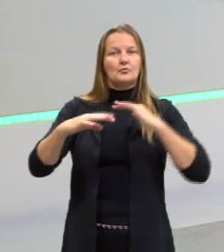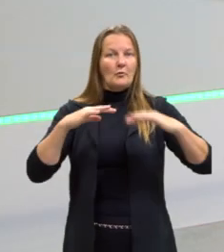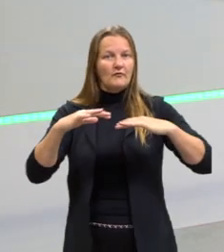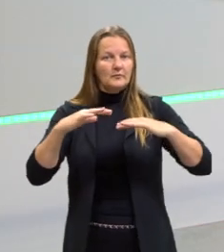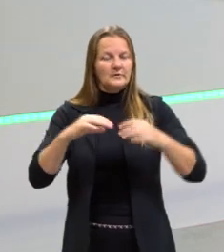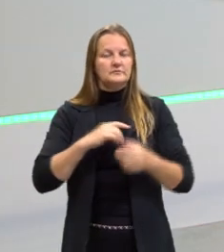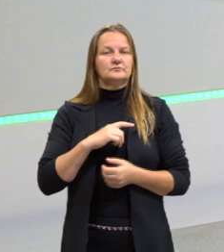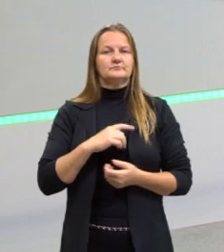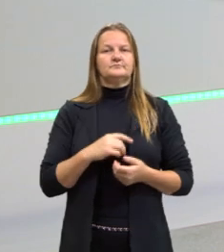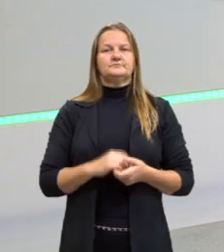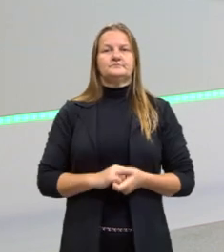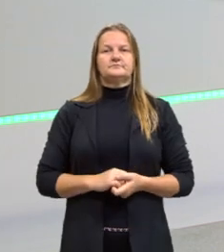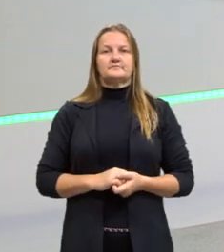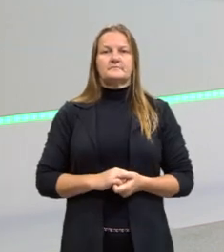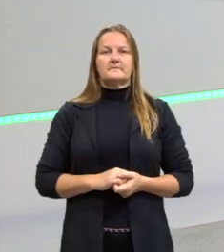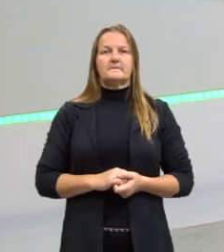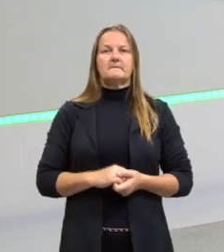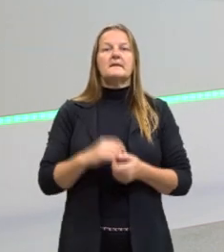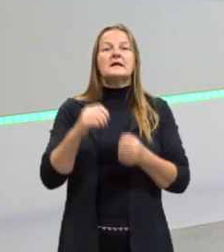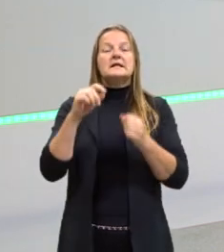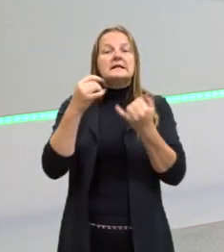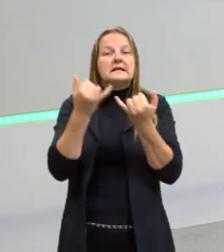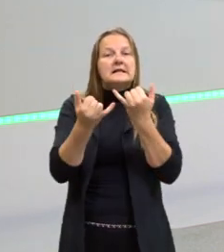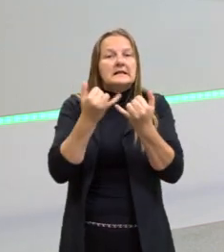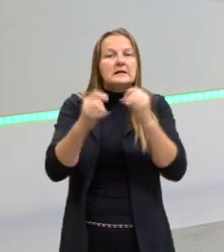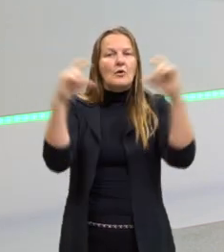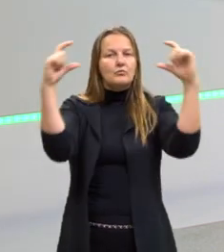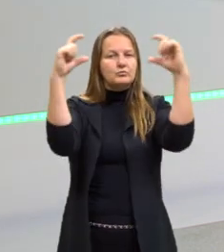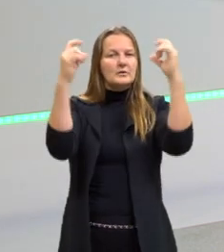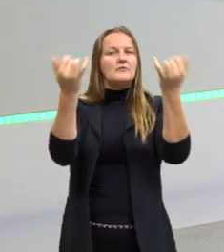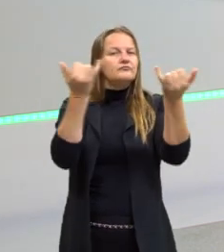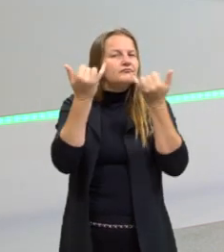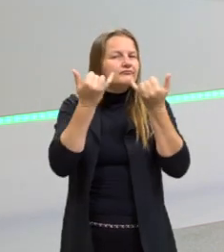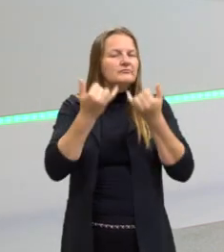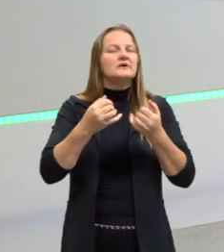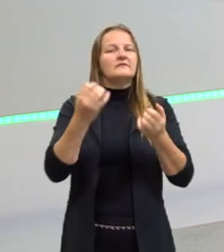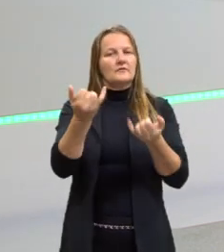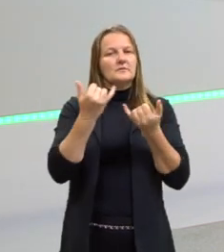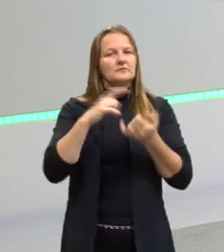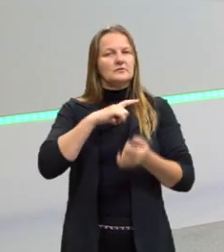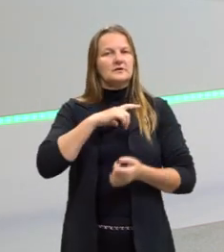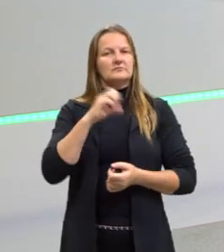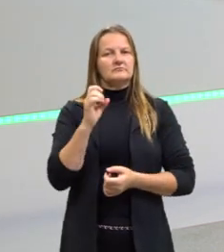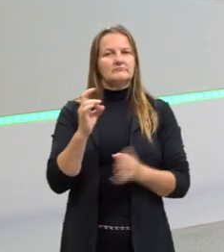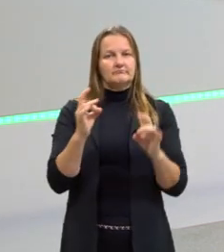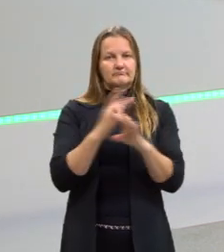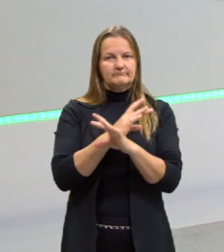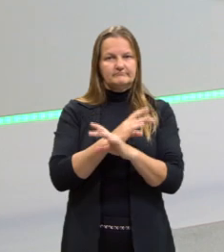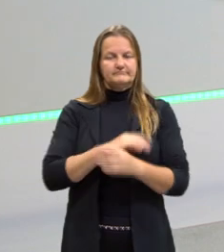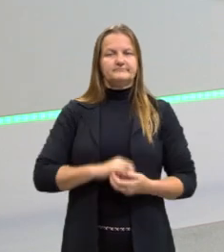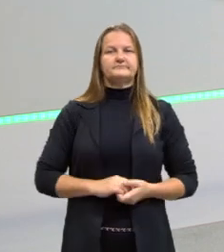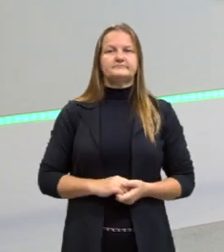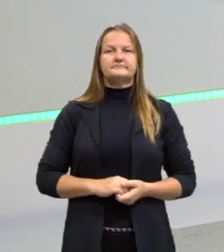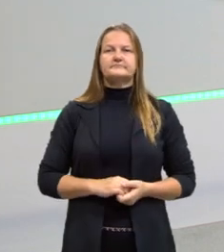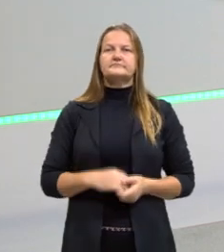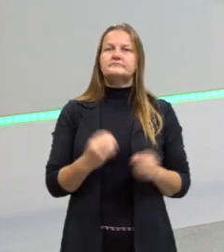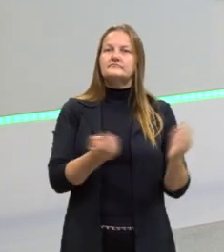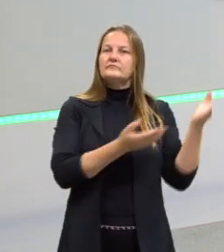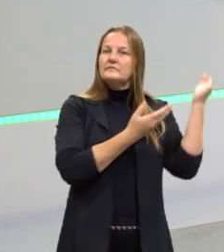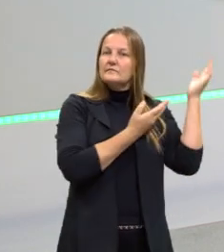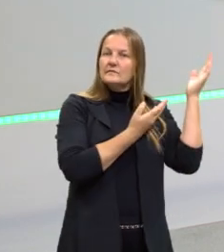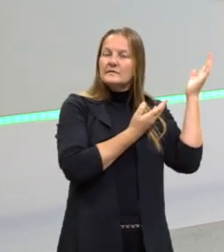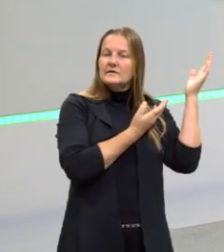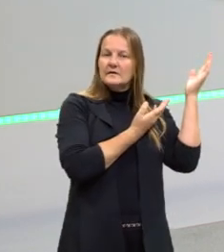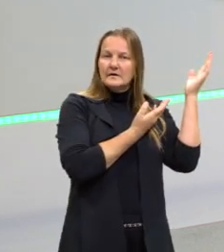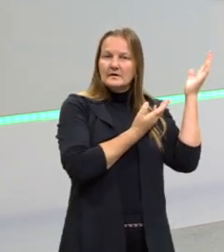tá geralmente ele já diz no Exercício se é cinético e estático tá então como a gente está